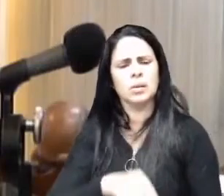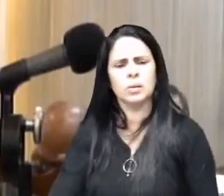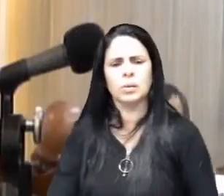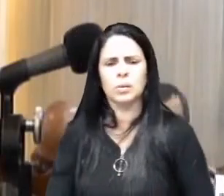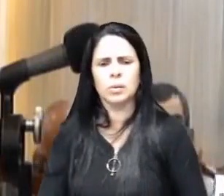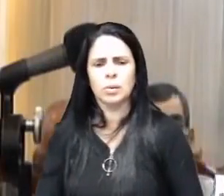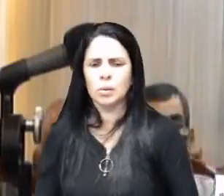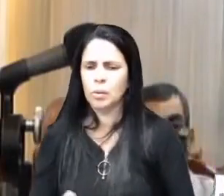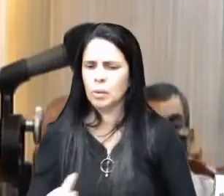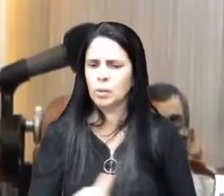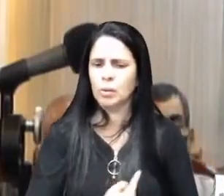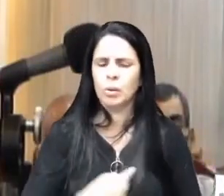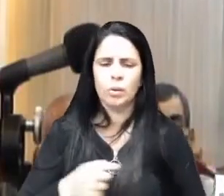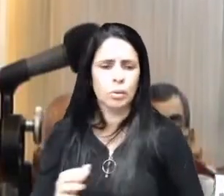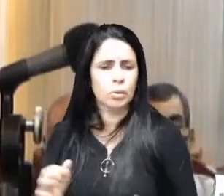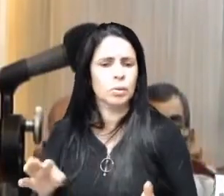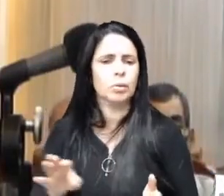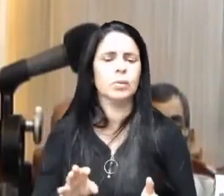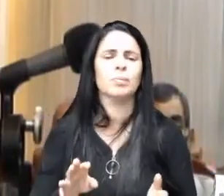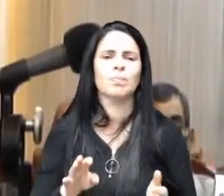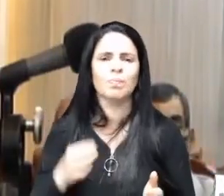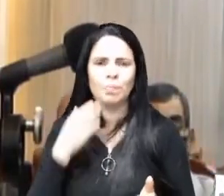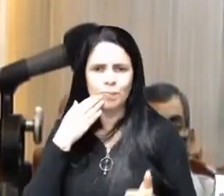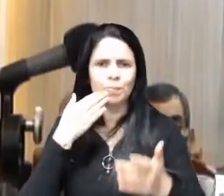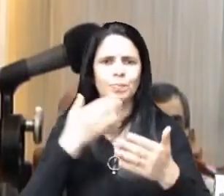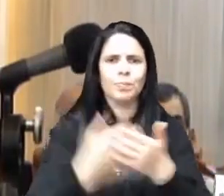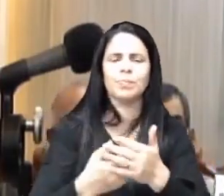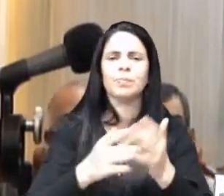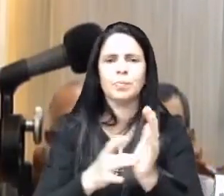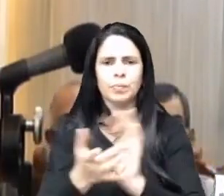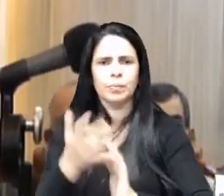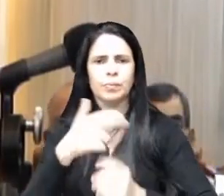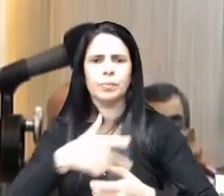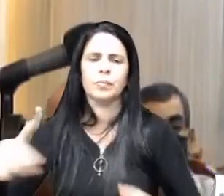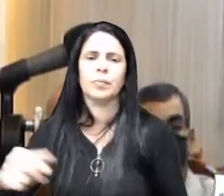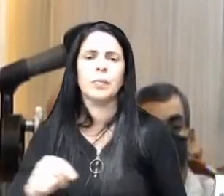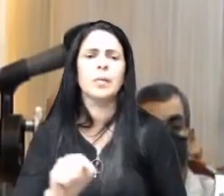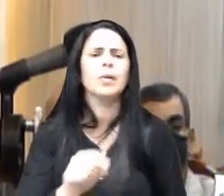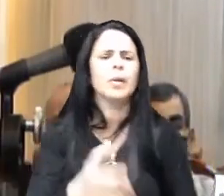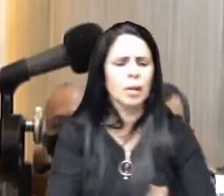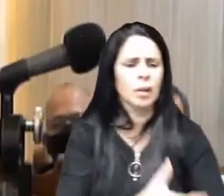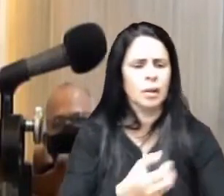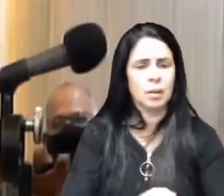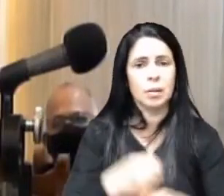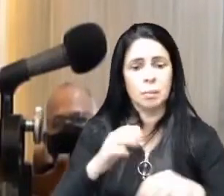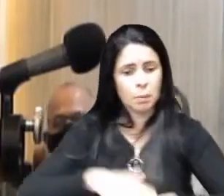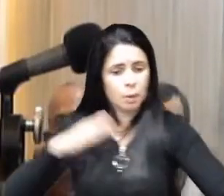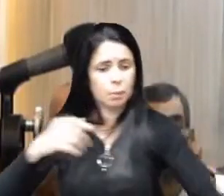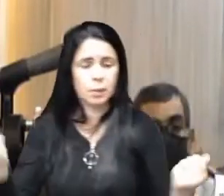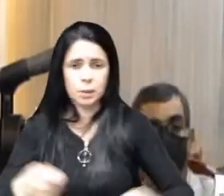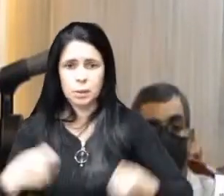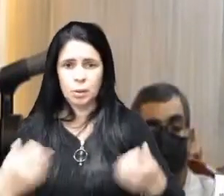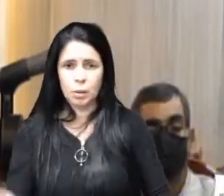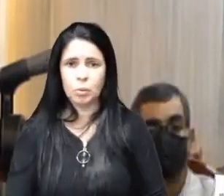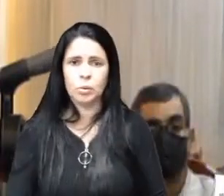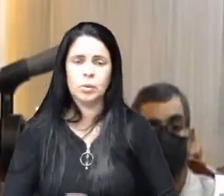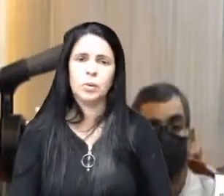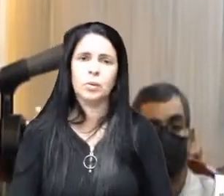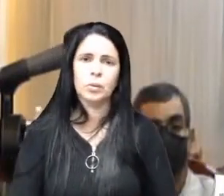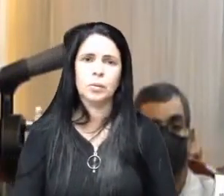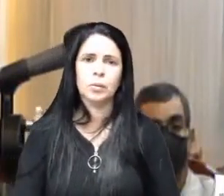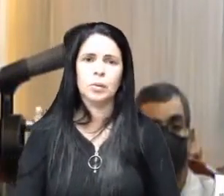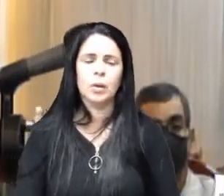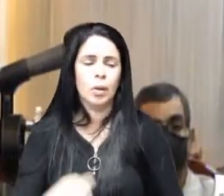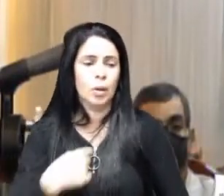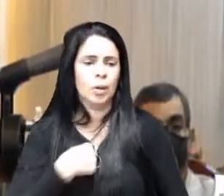no tempo do fim. E o que é que a igreja mais precisa hoje, irmãos? Eu